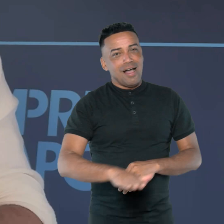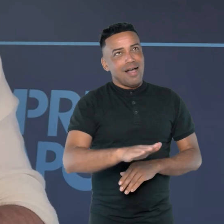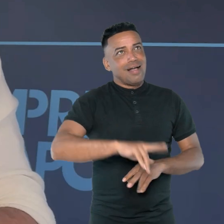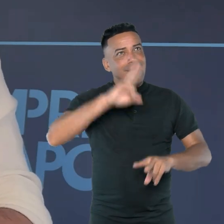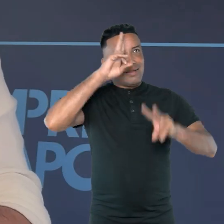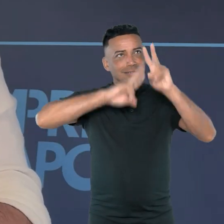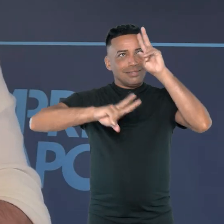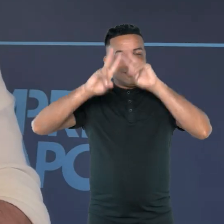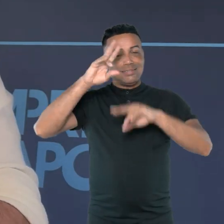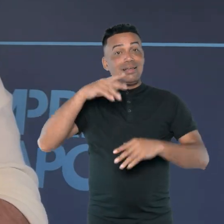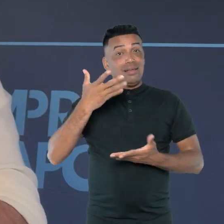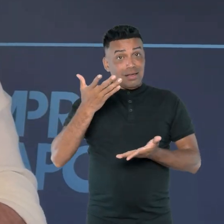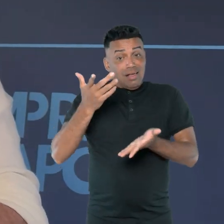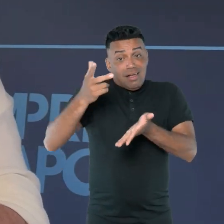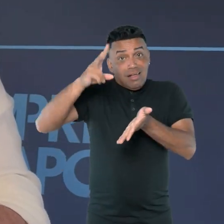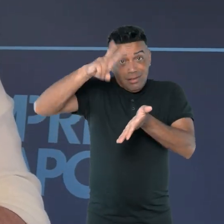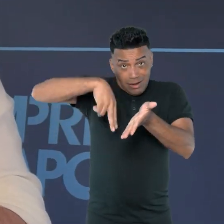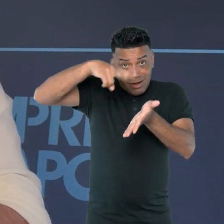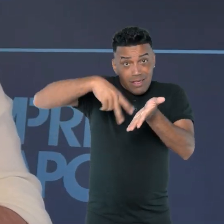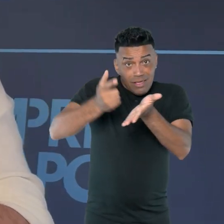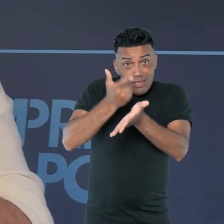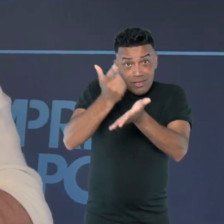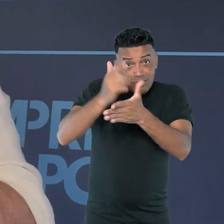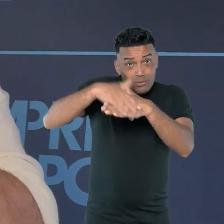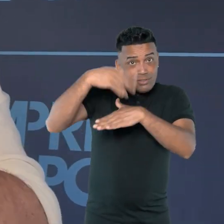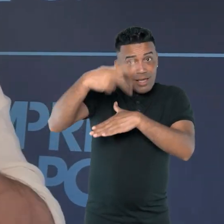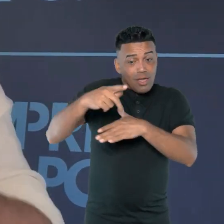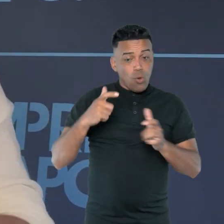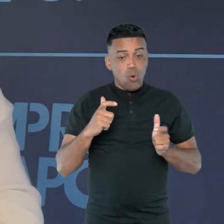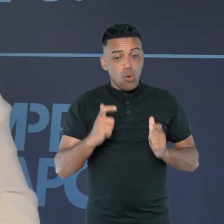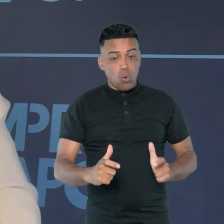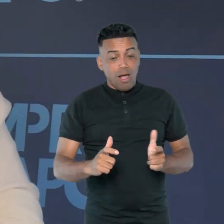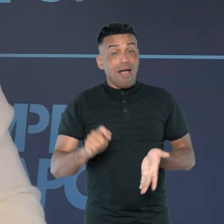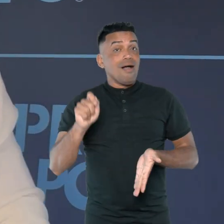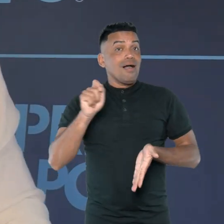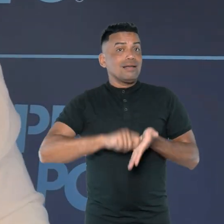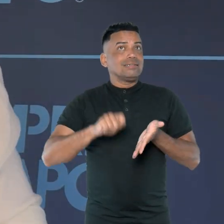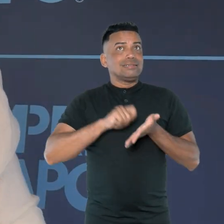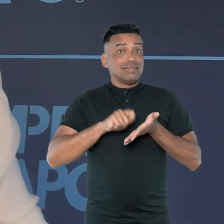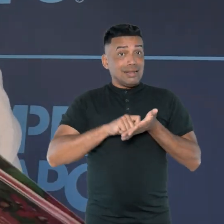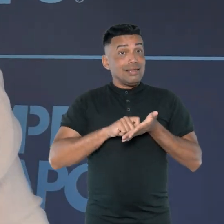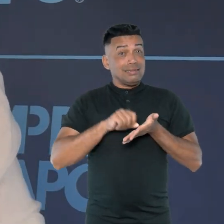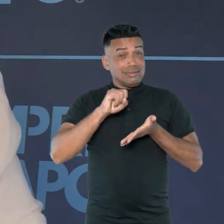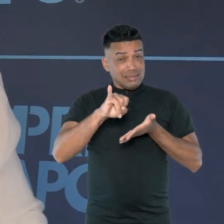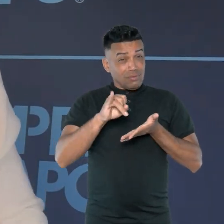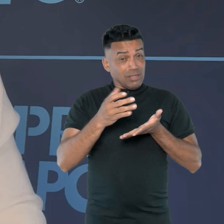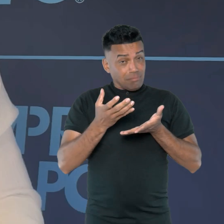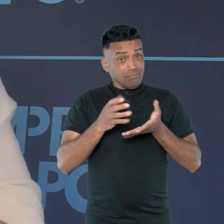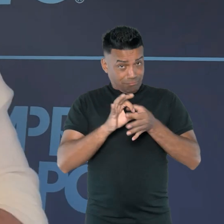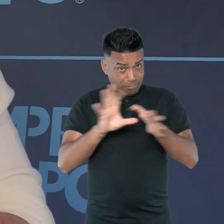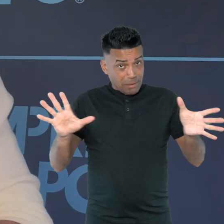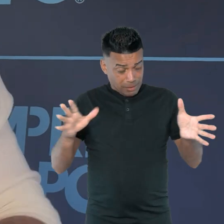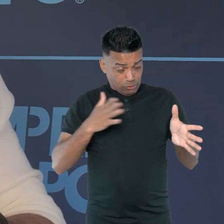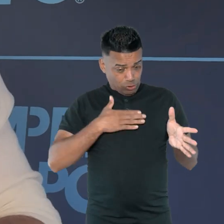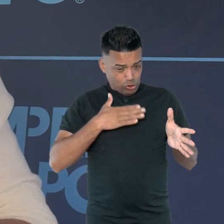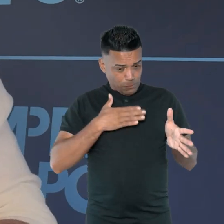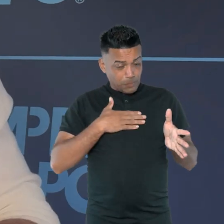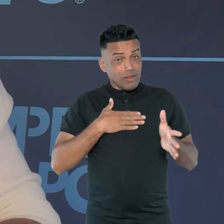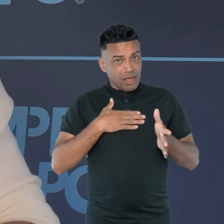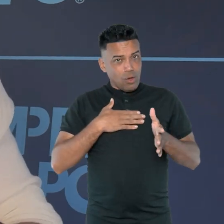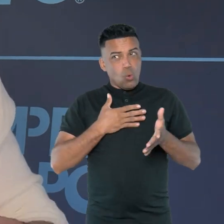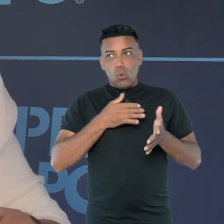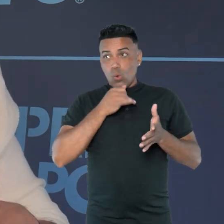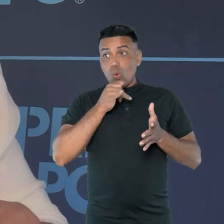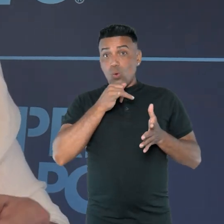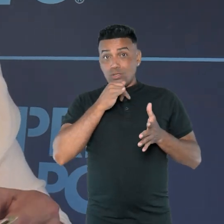né, com os seus livros nesse lugar, né, de uma escrita, e se me permite também, na